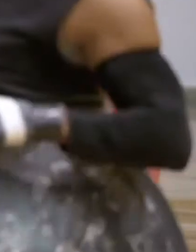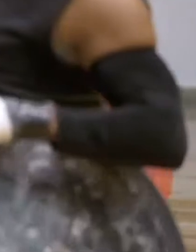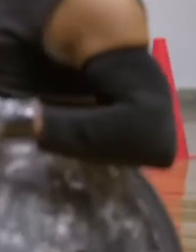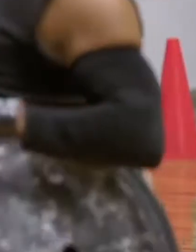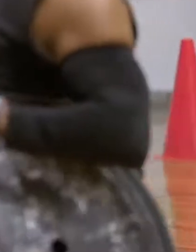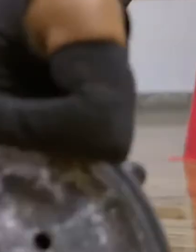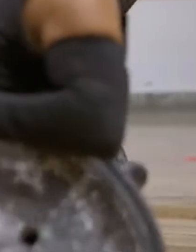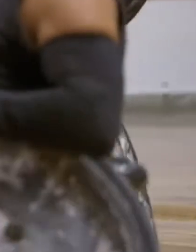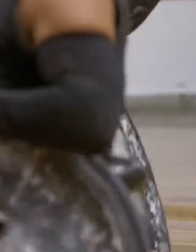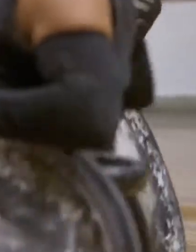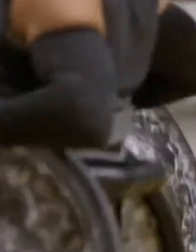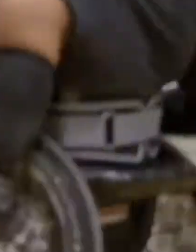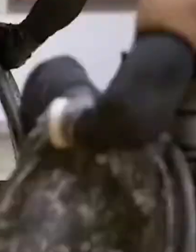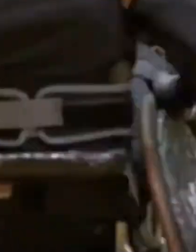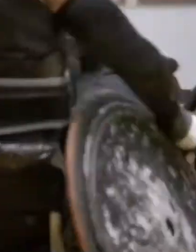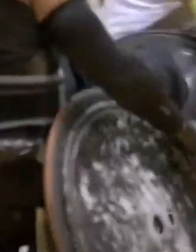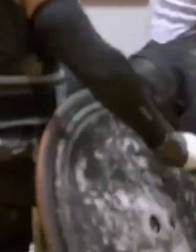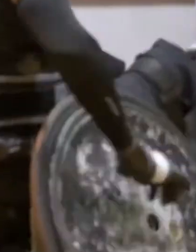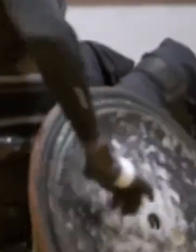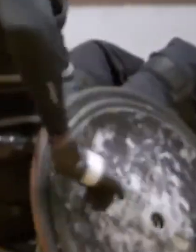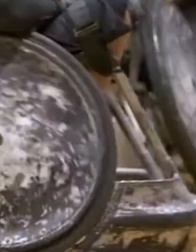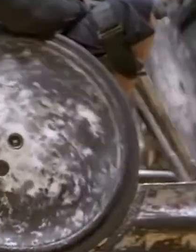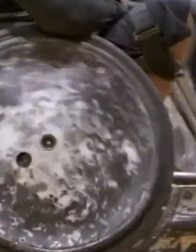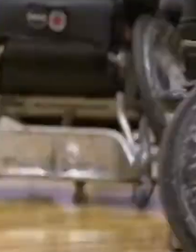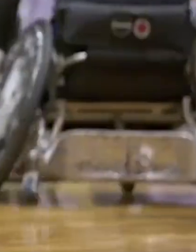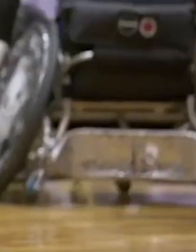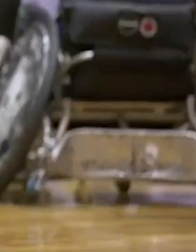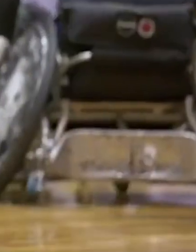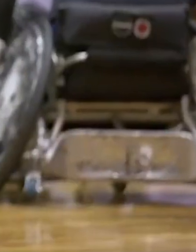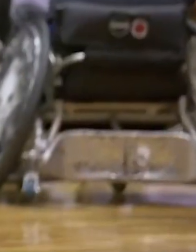atleta de rugby em cadeira de rodas.